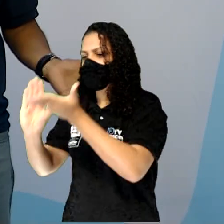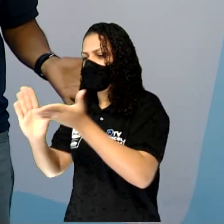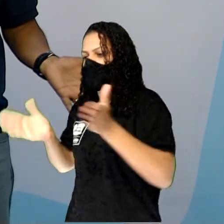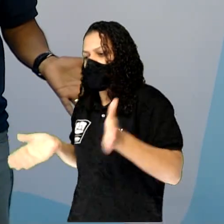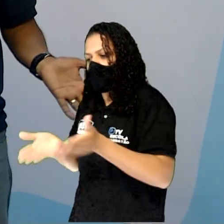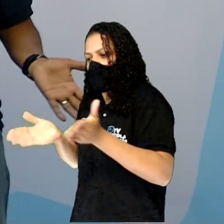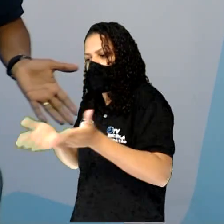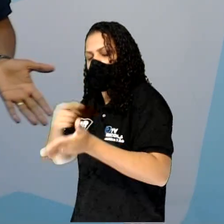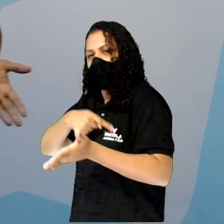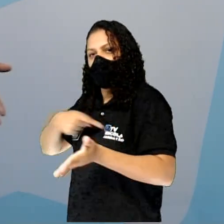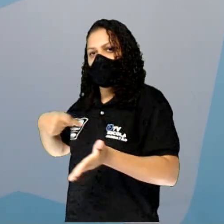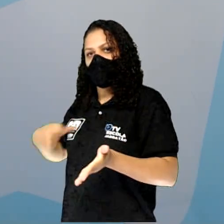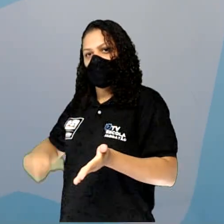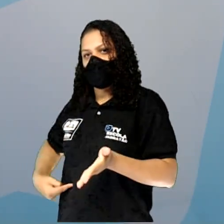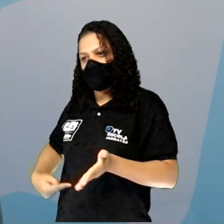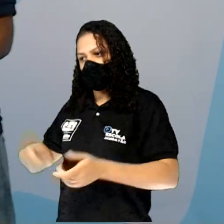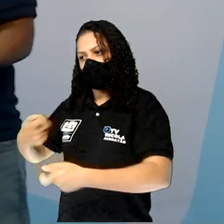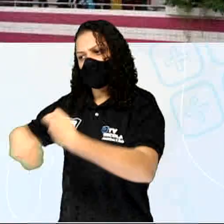China.